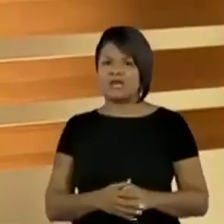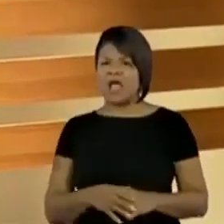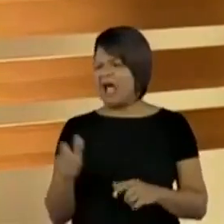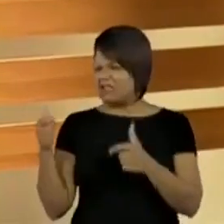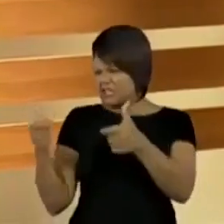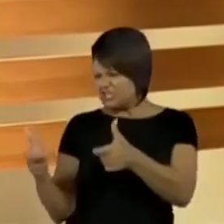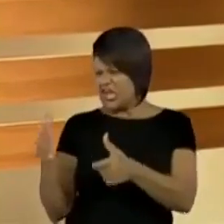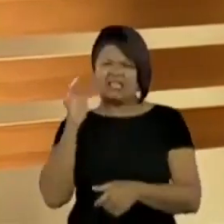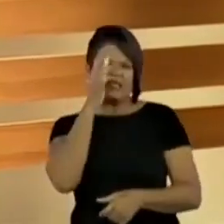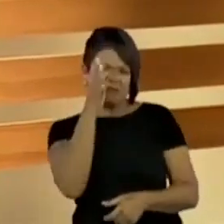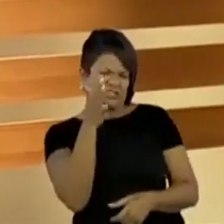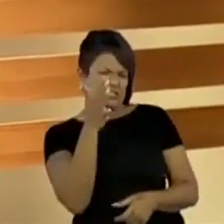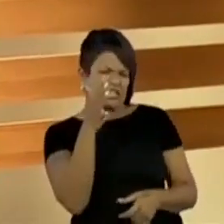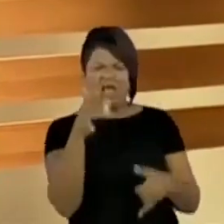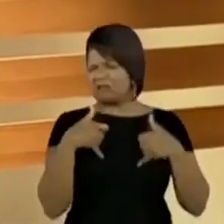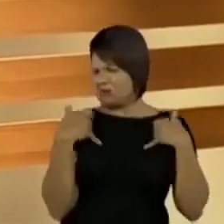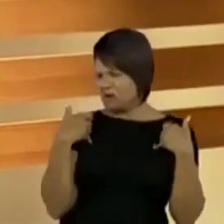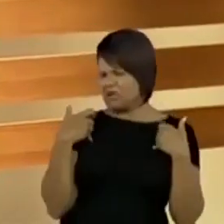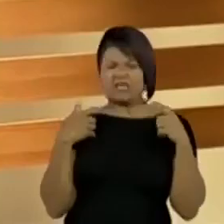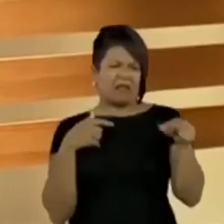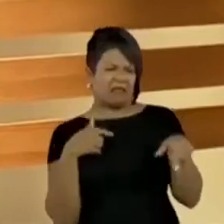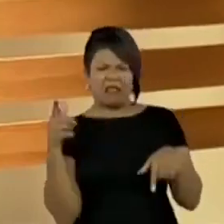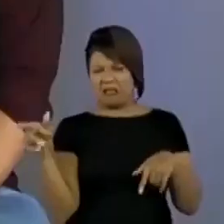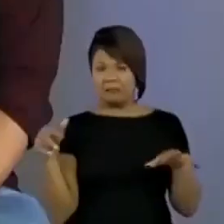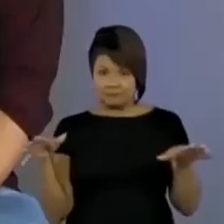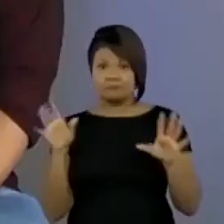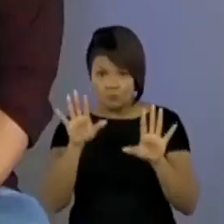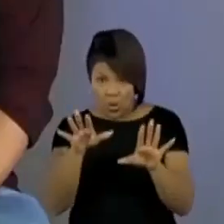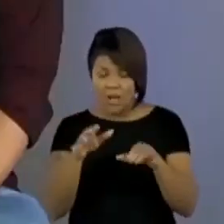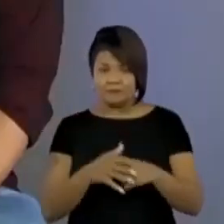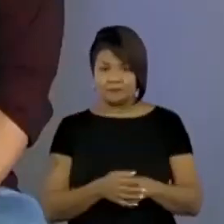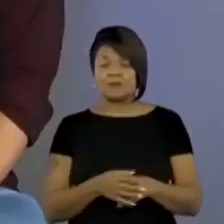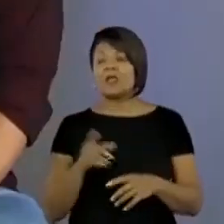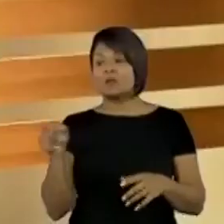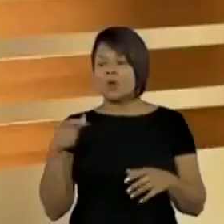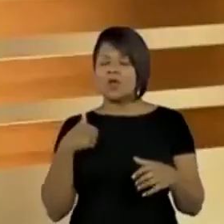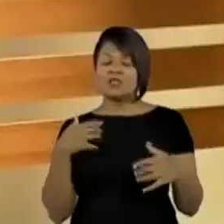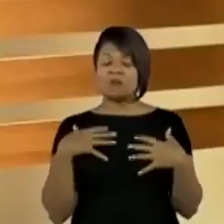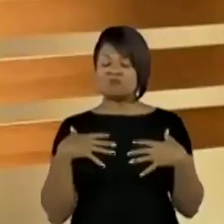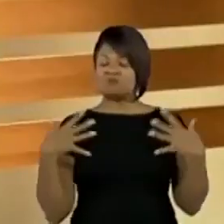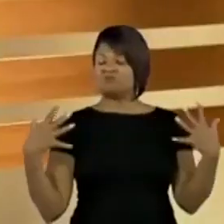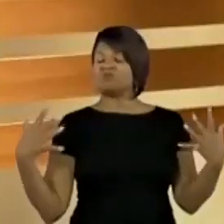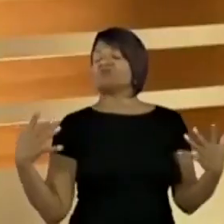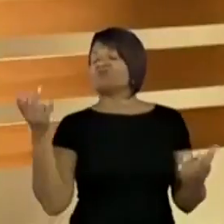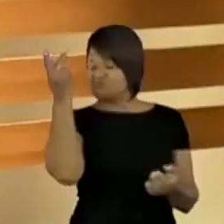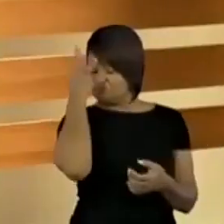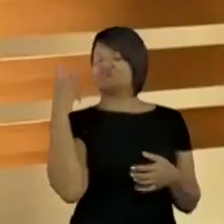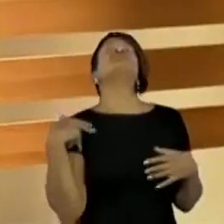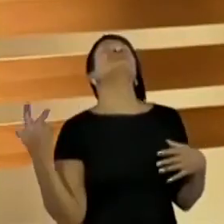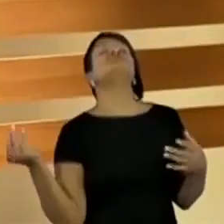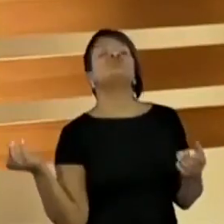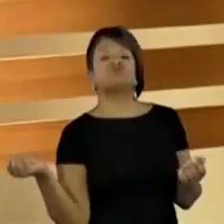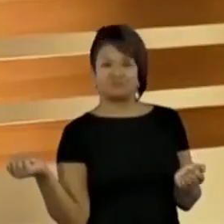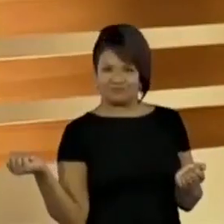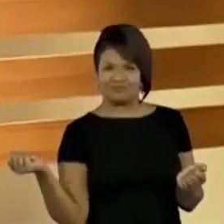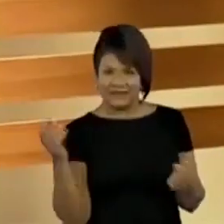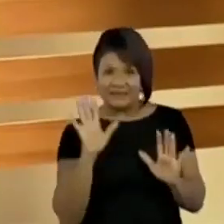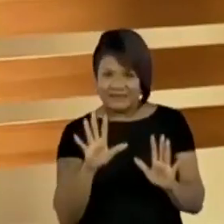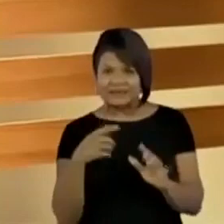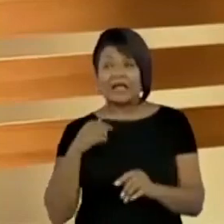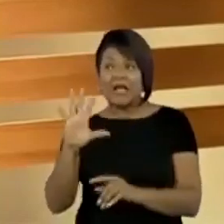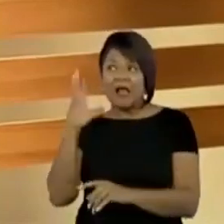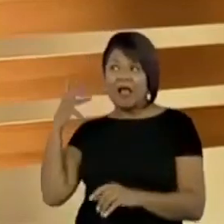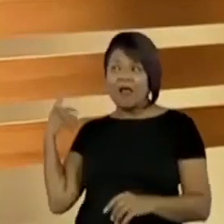ela tá metidinha, ela tá isso, tá aquilo. A gente não usa umas expressões assim. Ele usou esta nesse contexto dele aqui. Mas o que naquela época ele